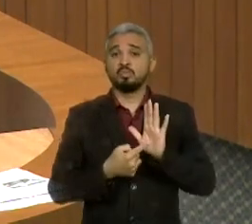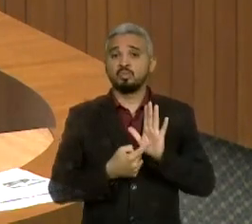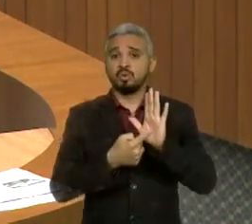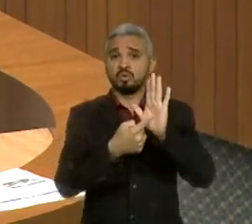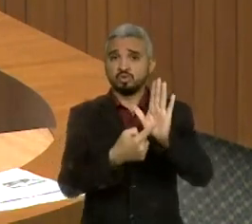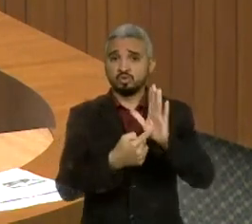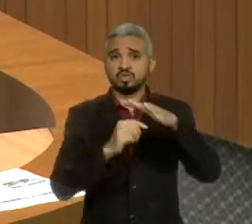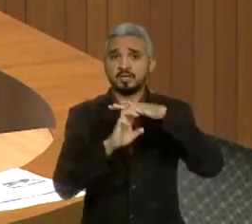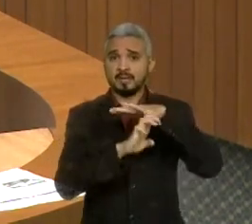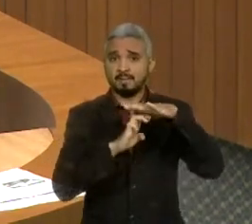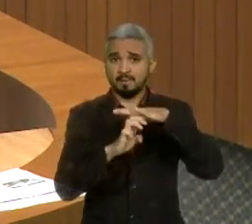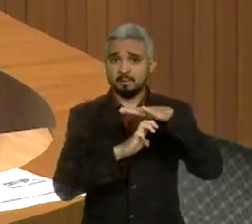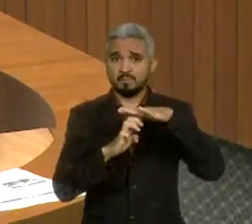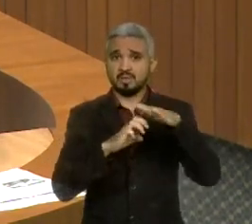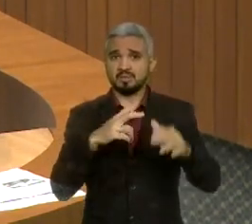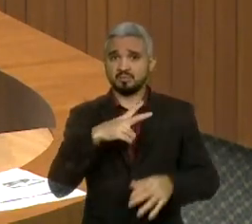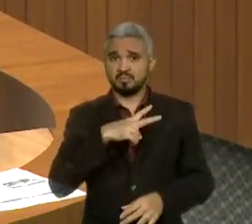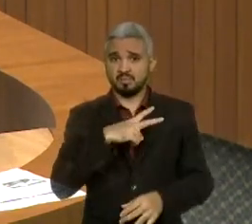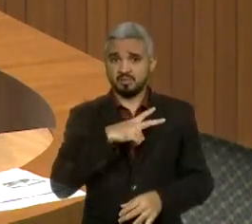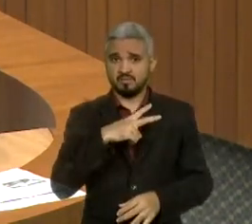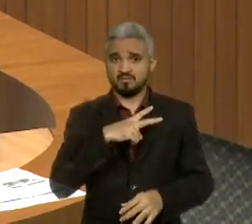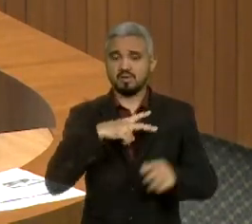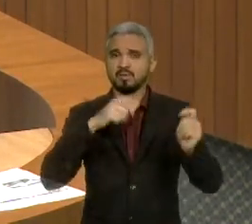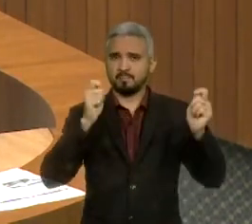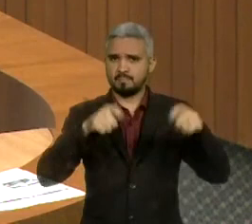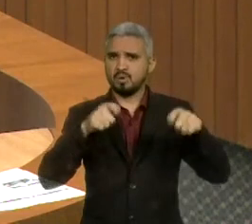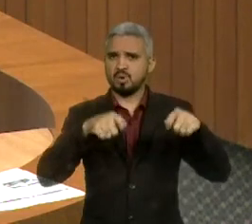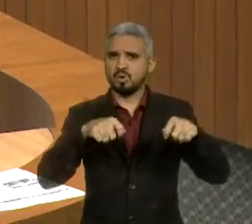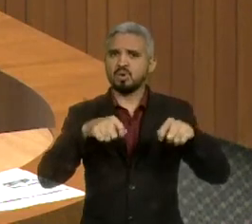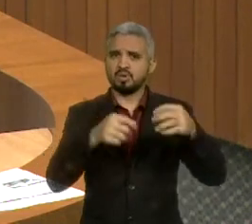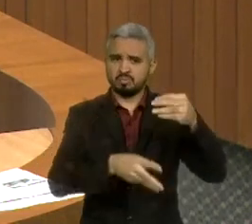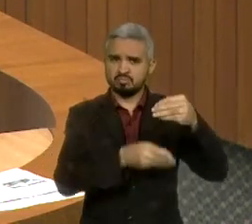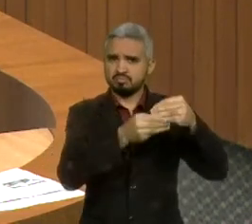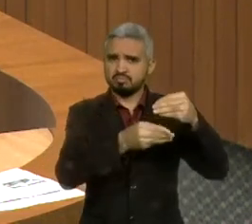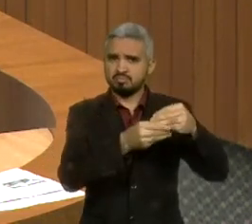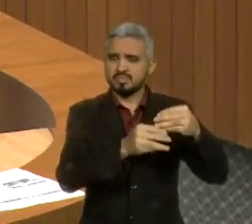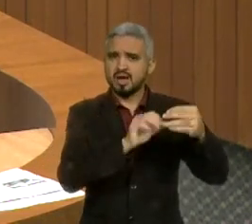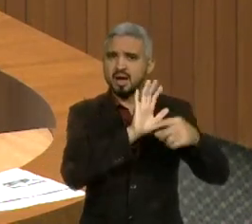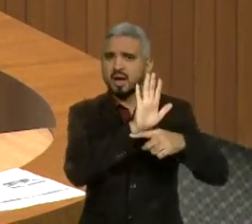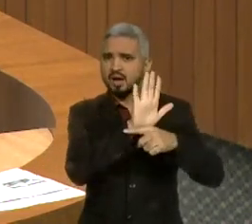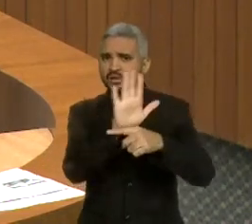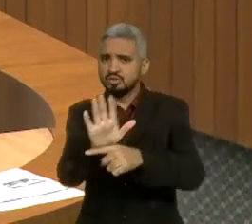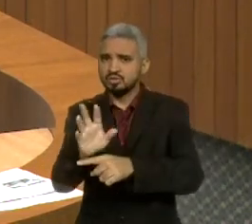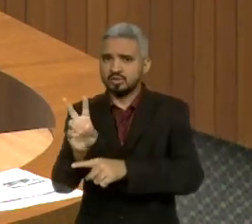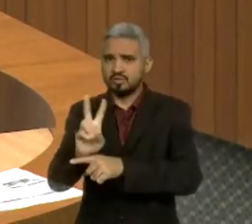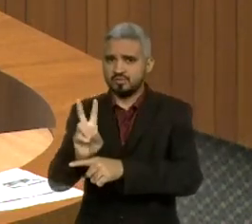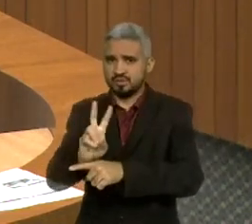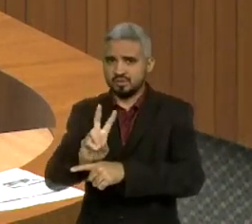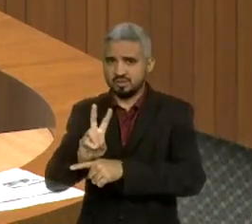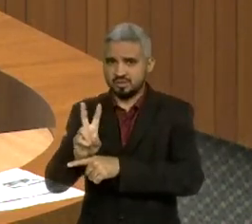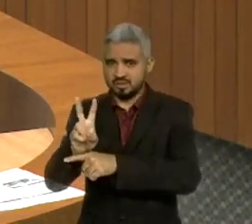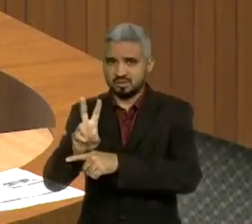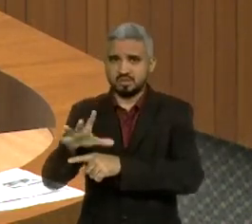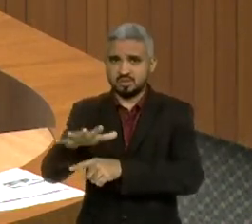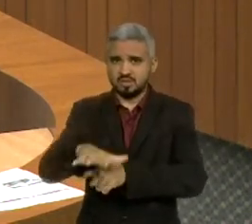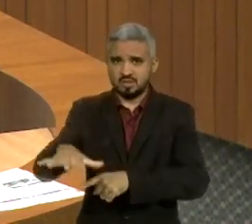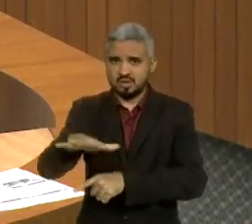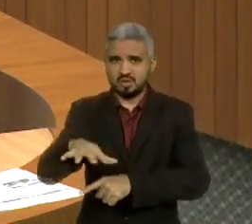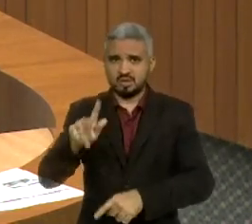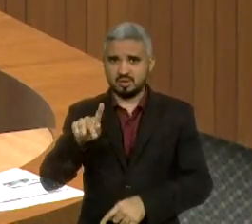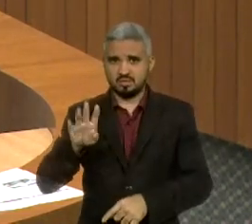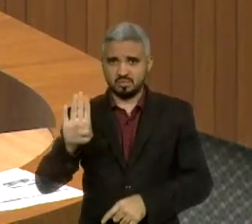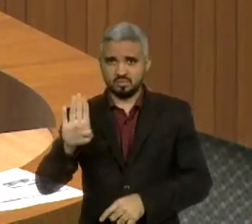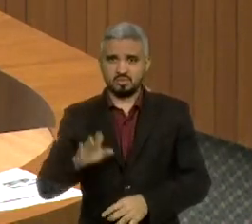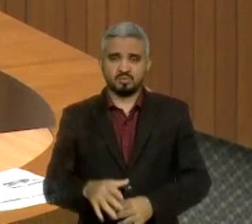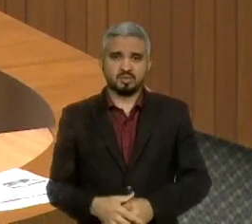privada pode sim, de maneira complementar, fortalecer inclusive a fiscalização do setor público. Não é